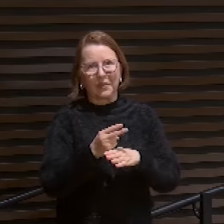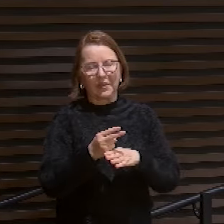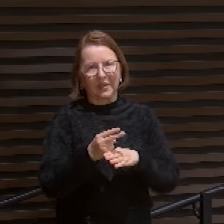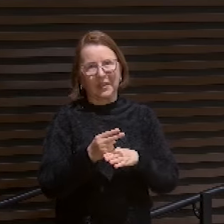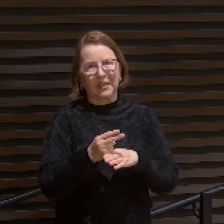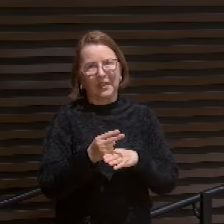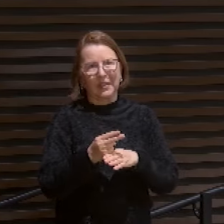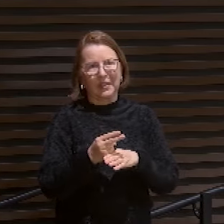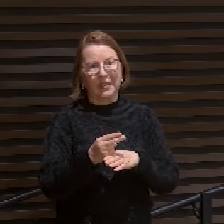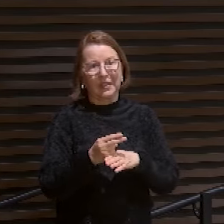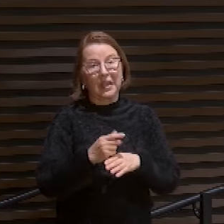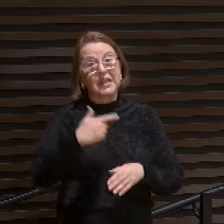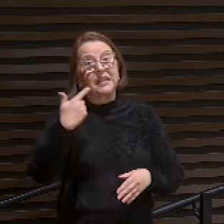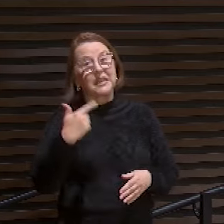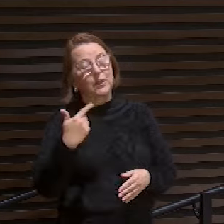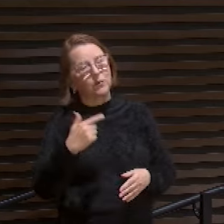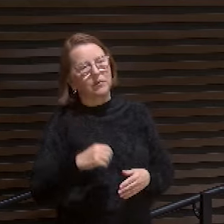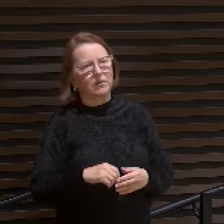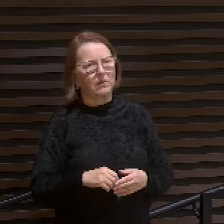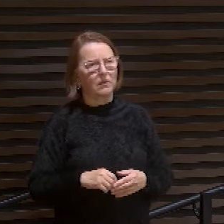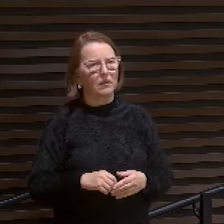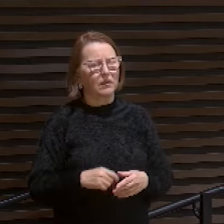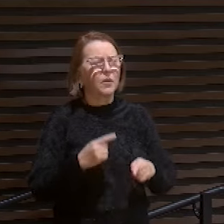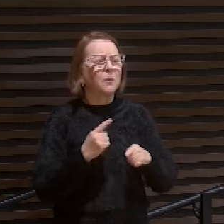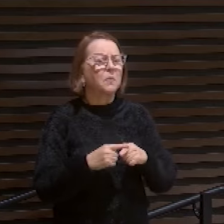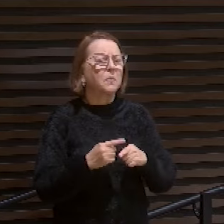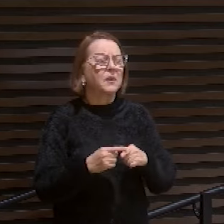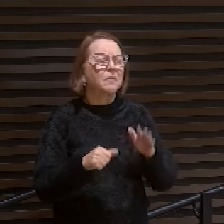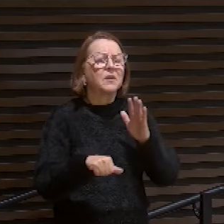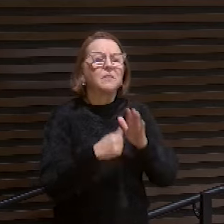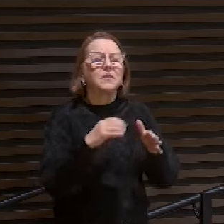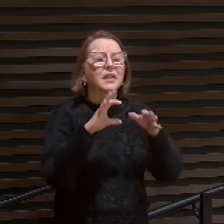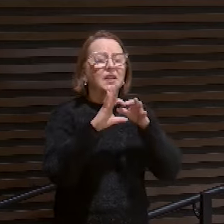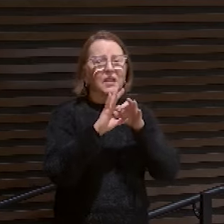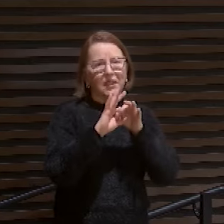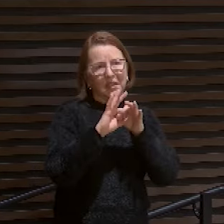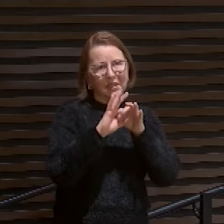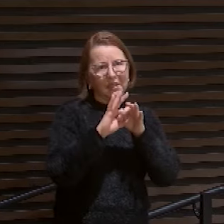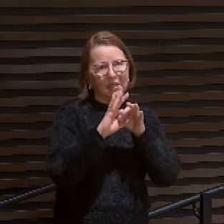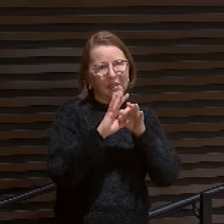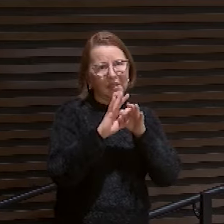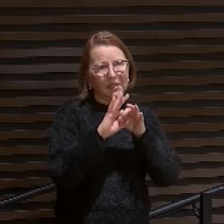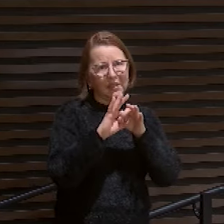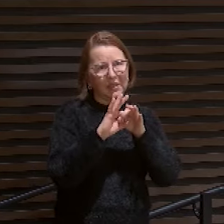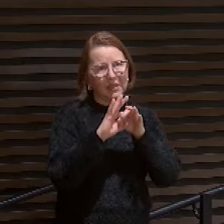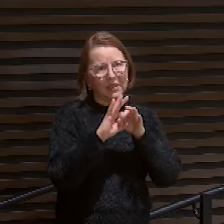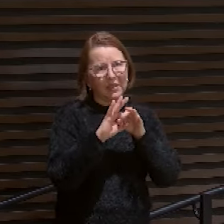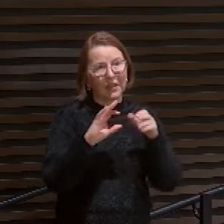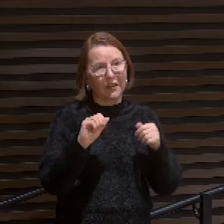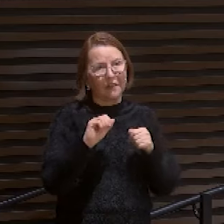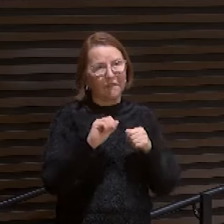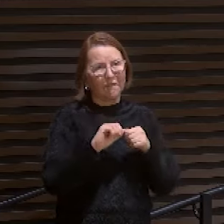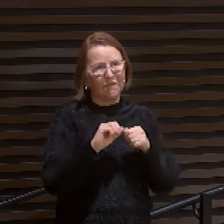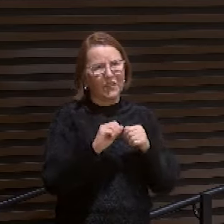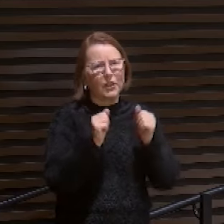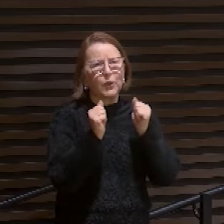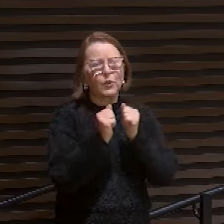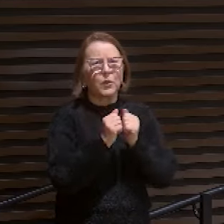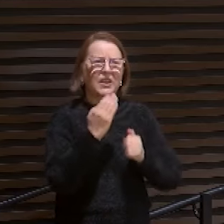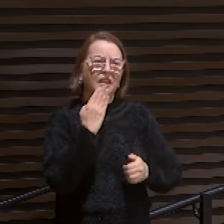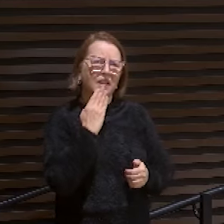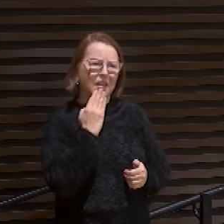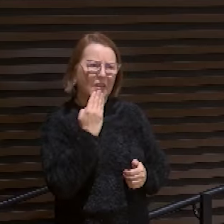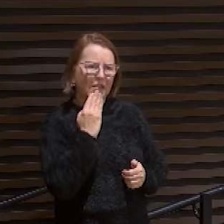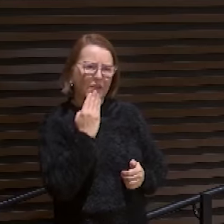segunda. Porque essa aliança, ela foi feita com defeito.